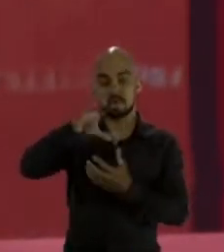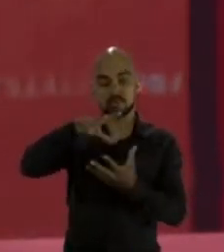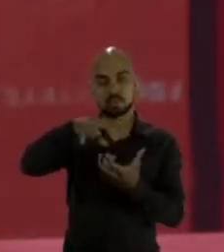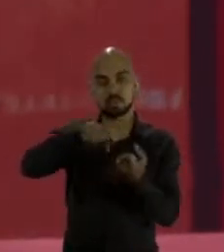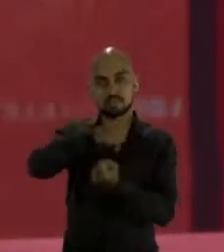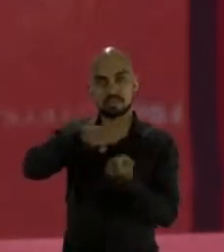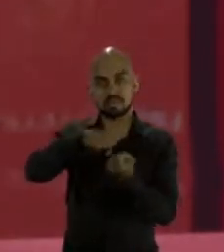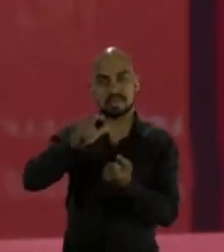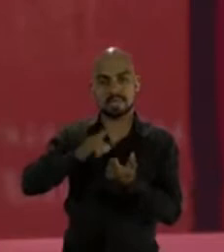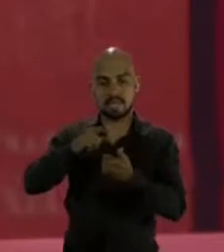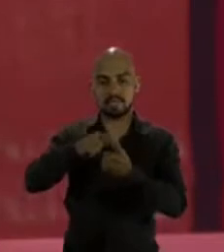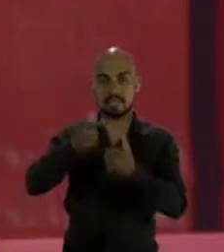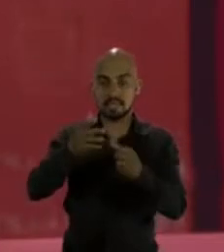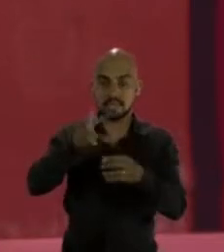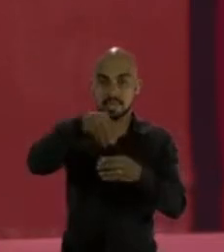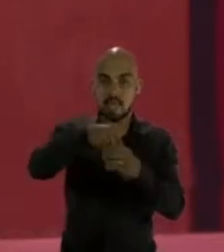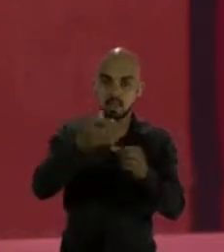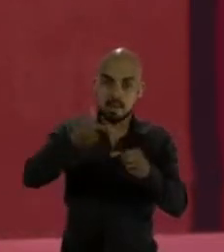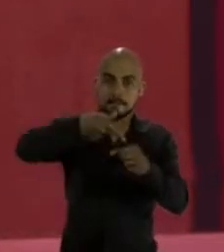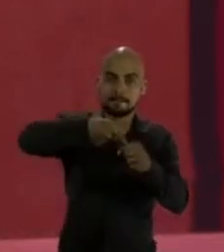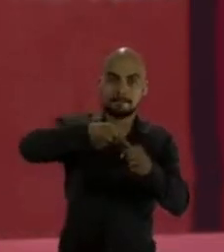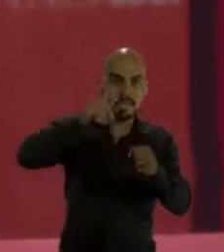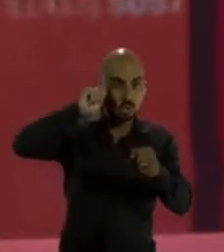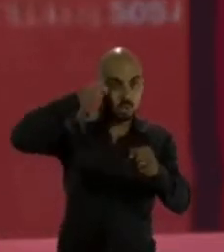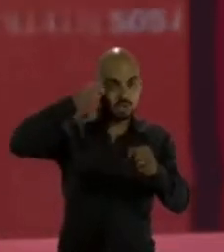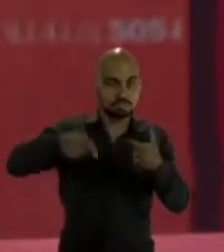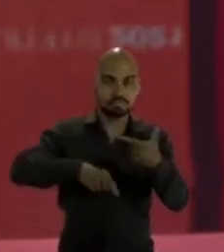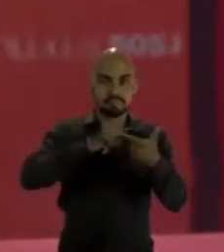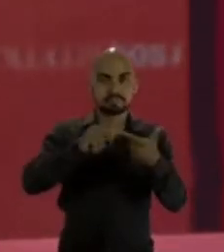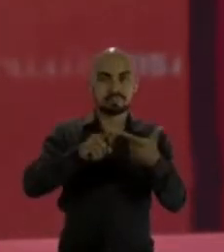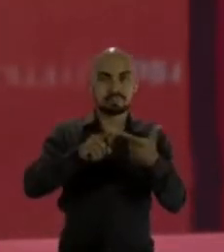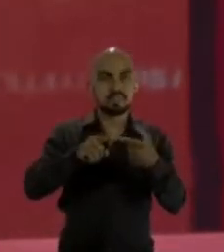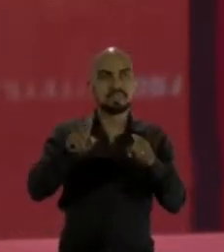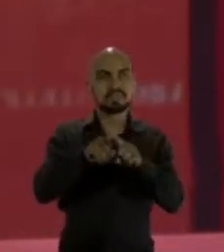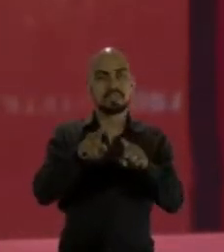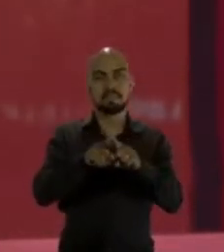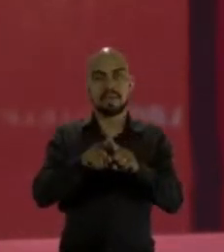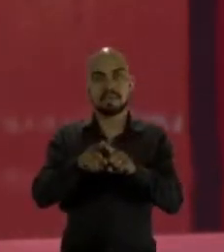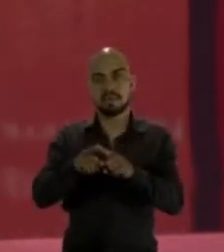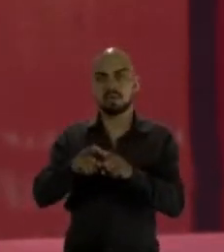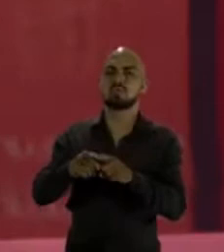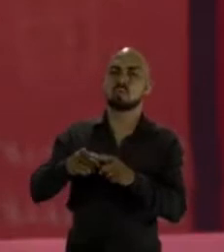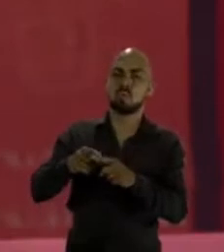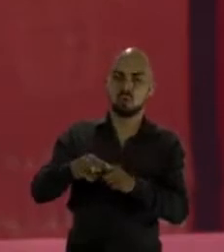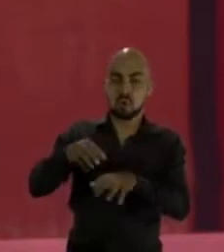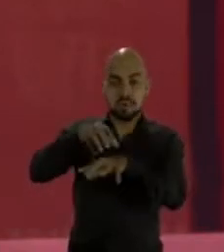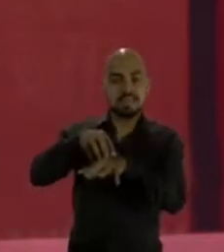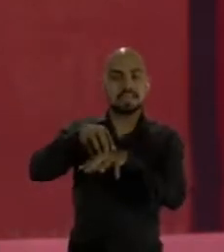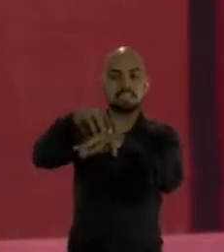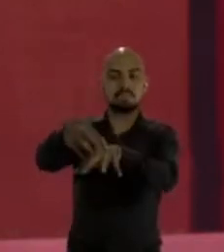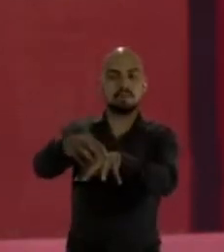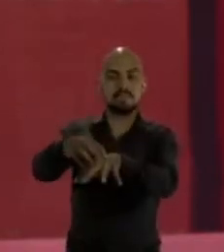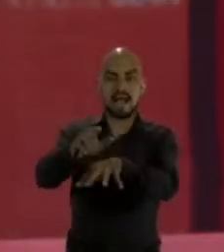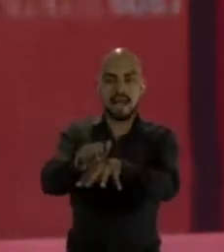aqui tem petróleo, o plástico, o transporte dessa garrafa, emissão de carbono,